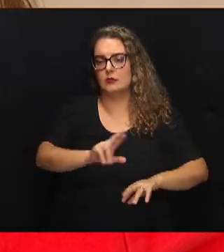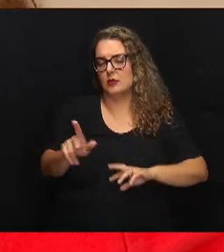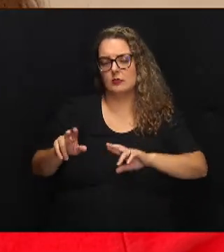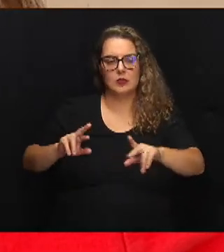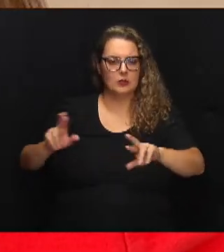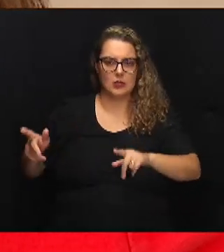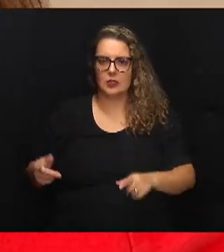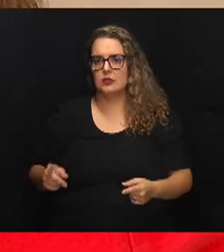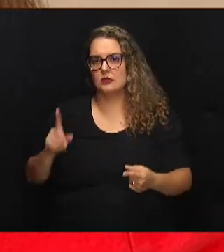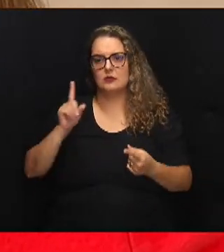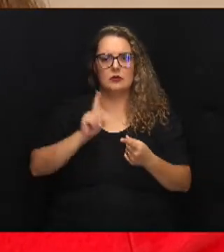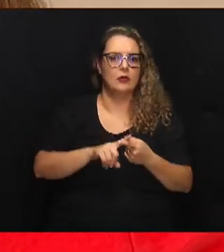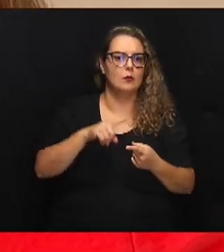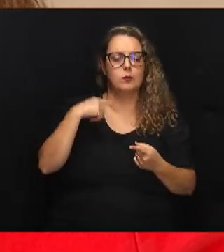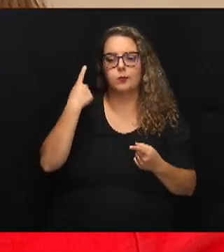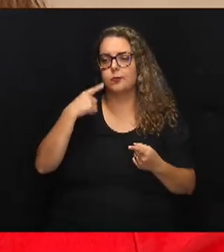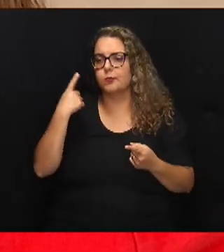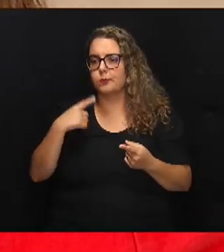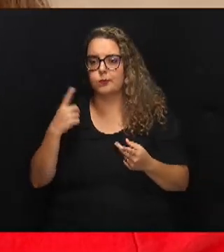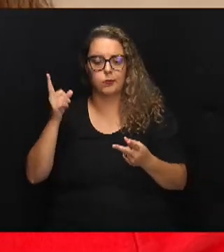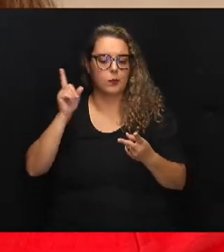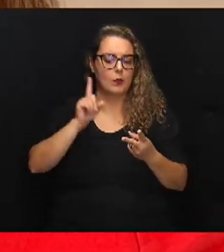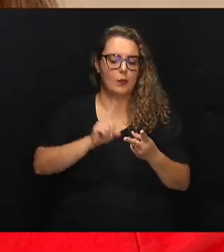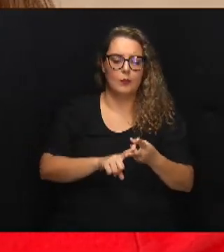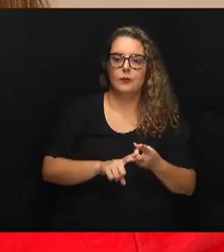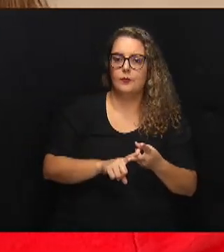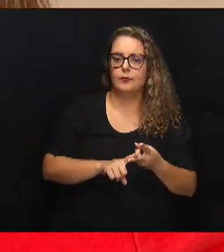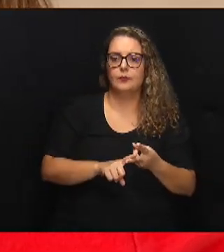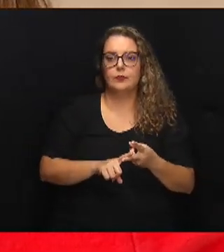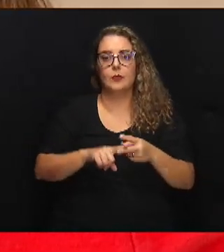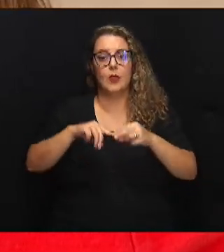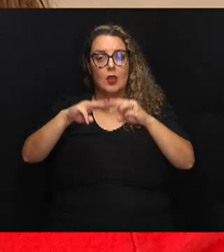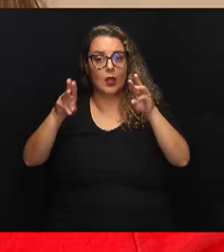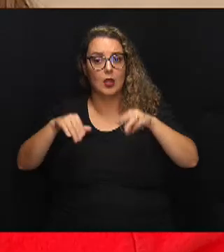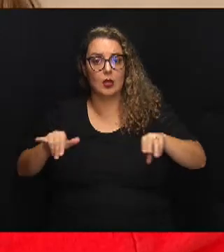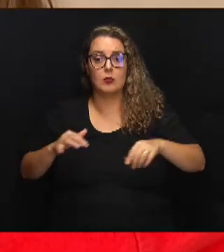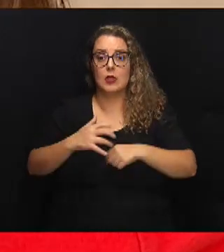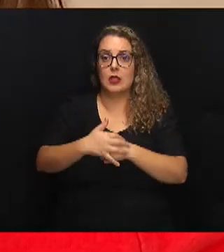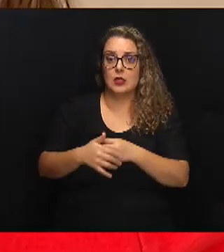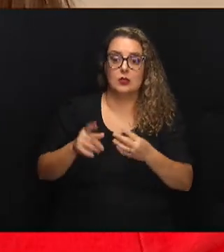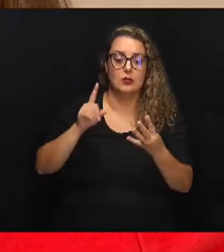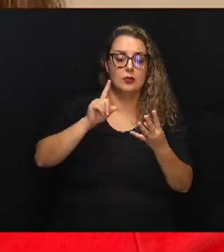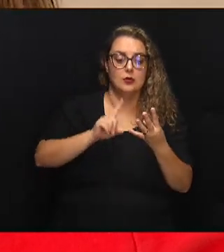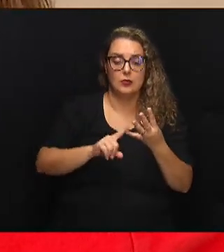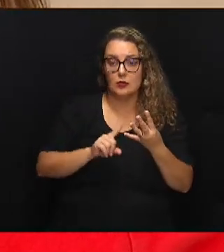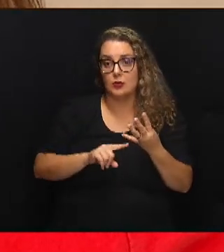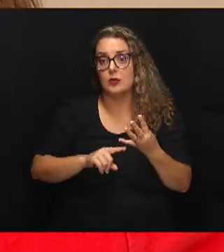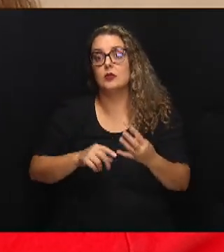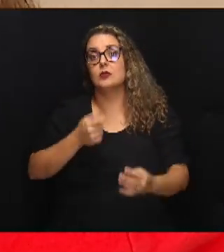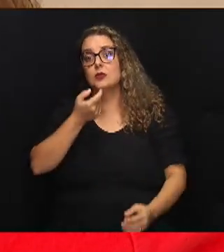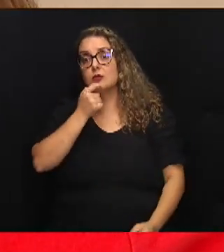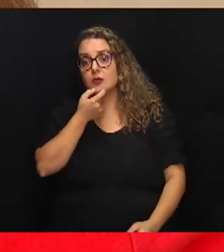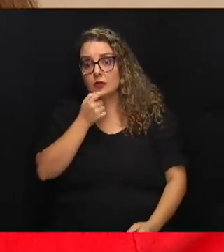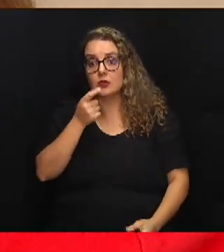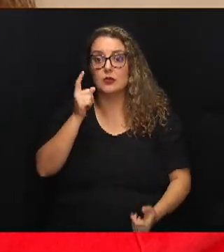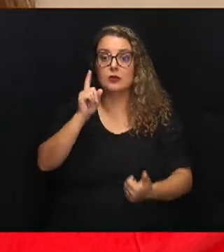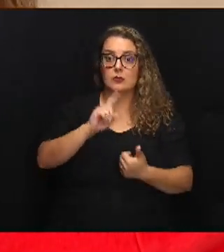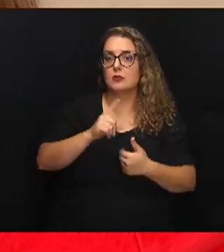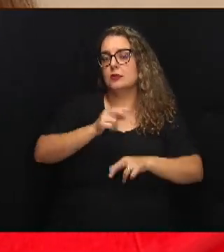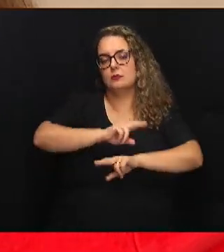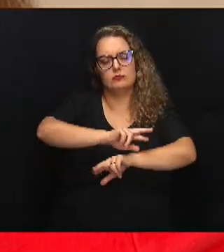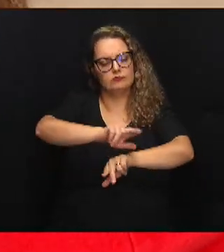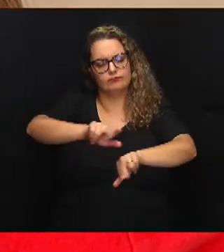né? Então, temos advogados, temos pessoal de marketing digital, tem o de inglês, da English Coffee, então é